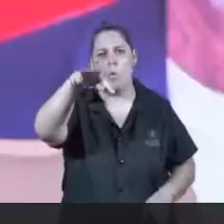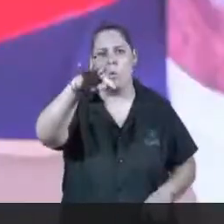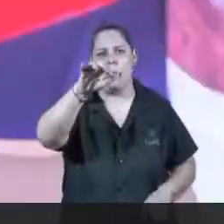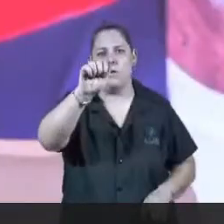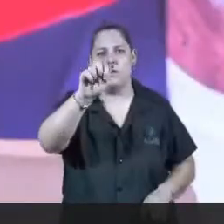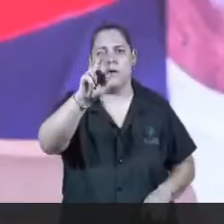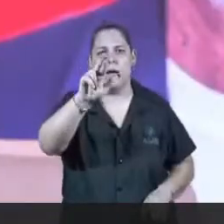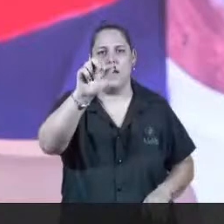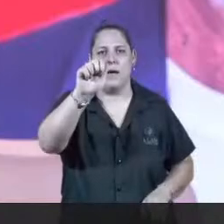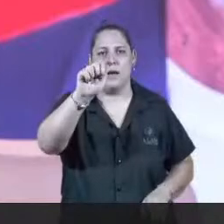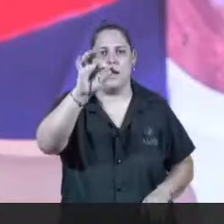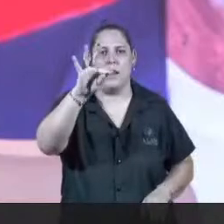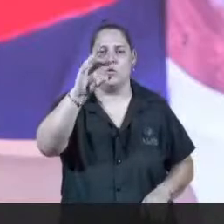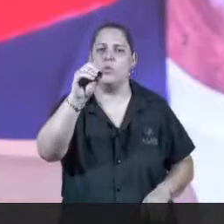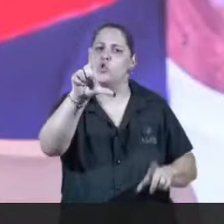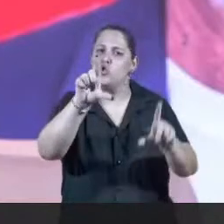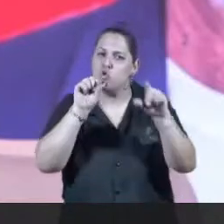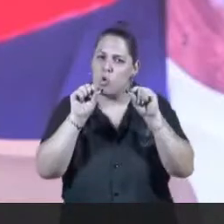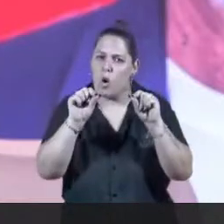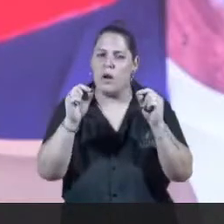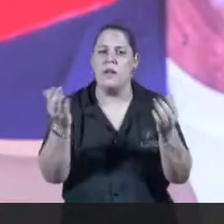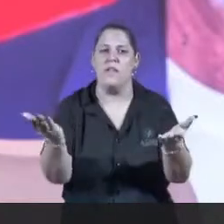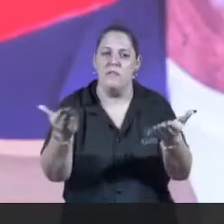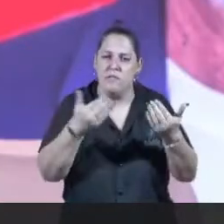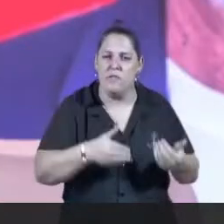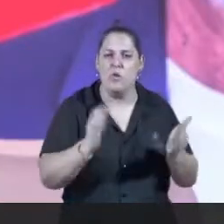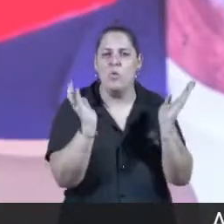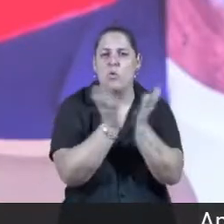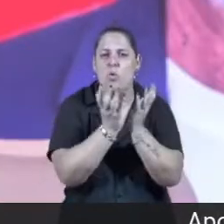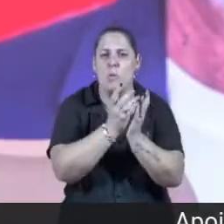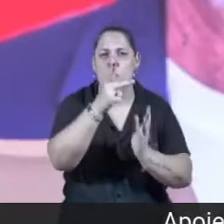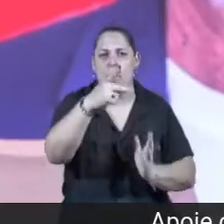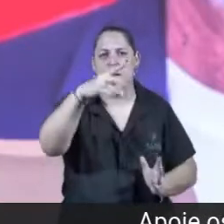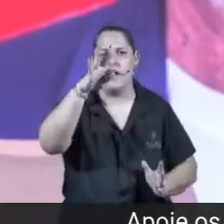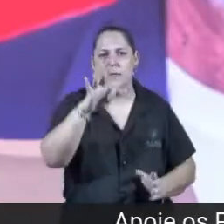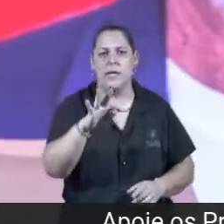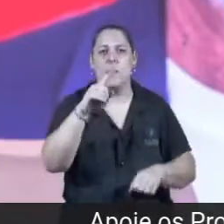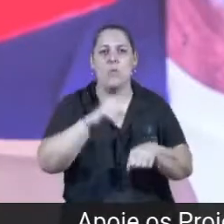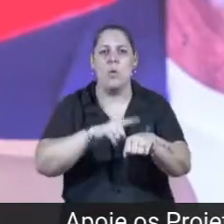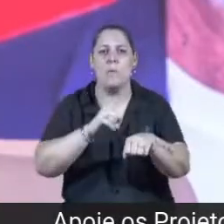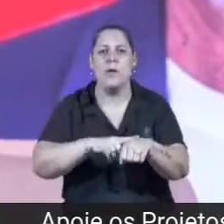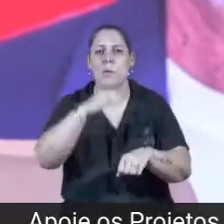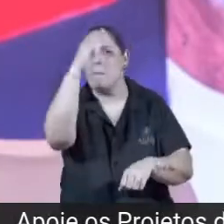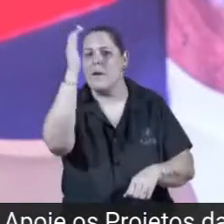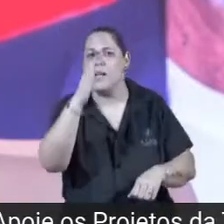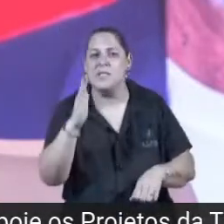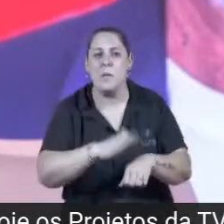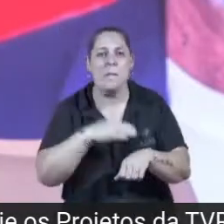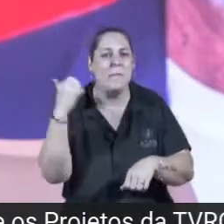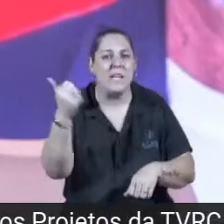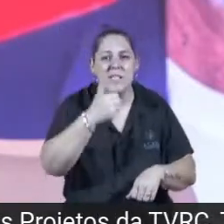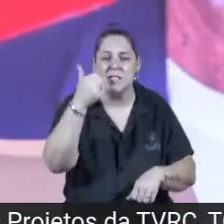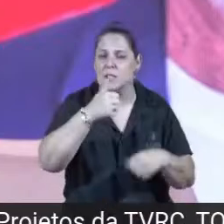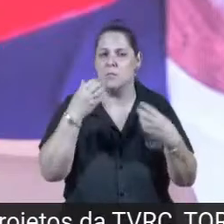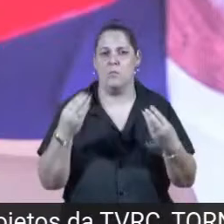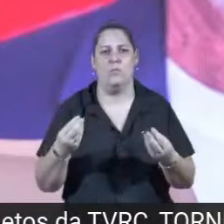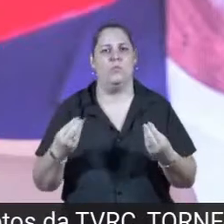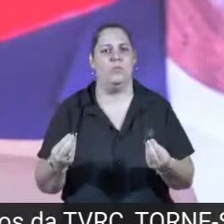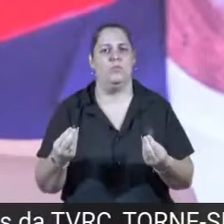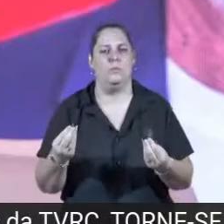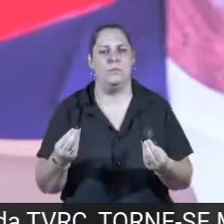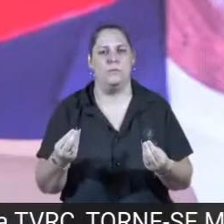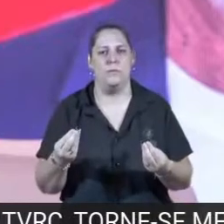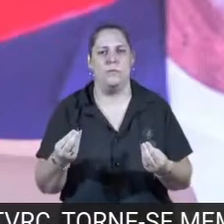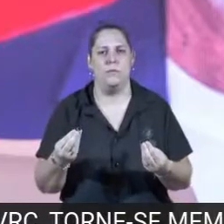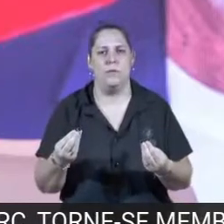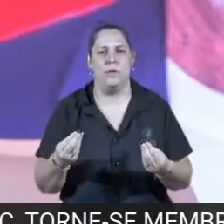para vir para o PT num momento em que o Brasil precisa mais que nunca